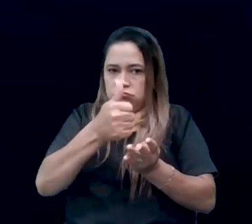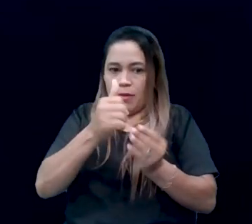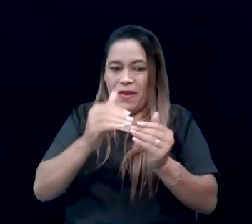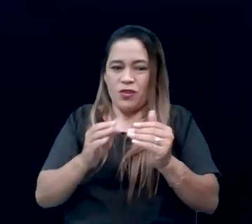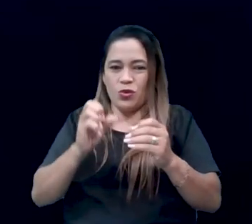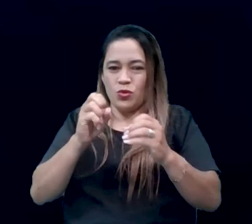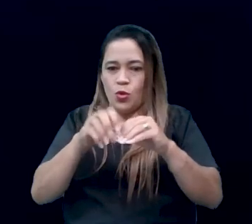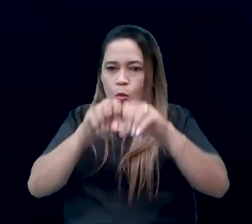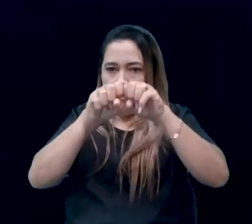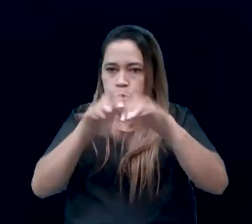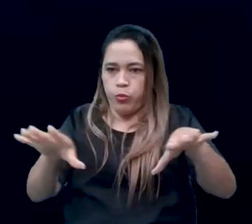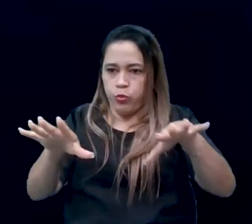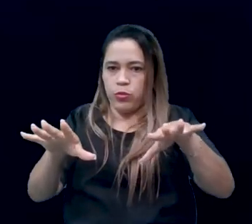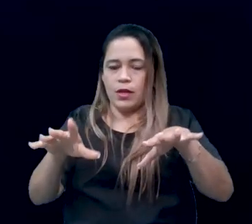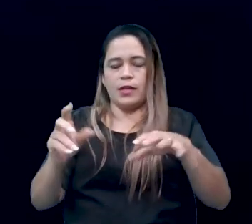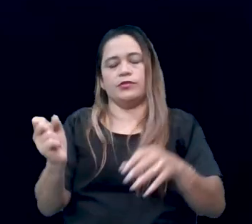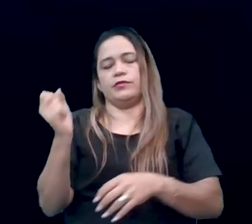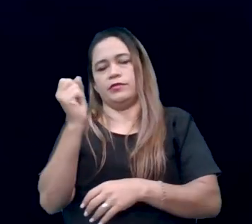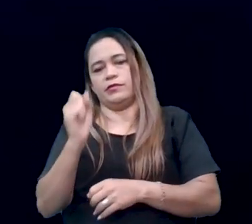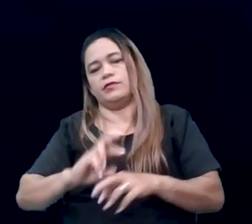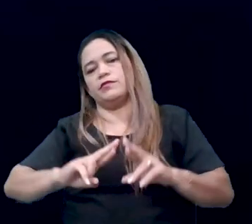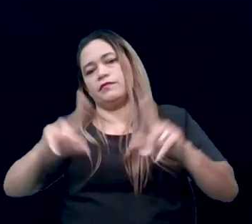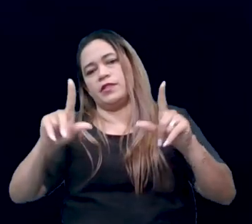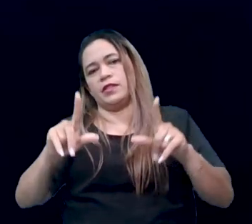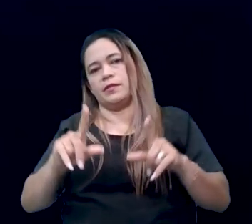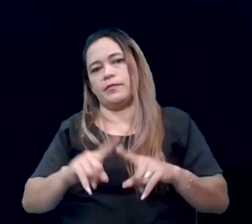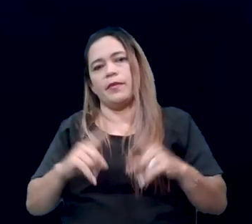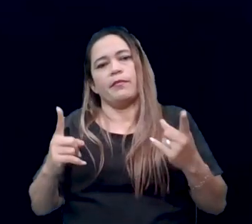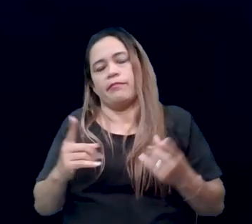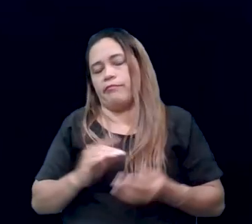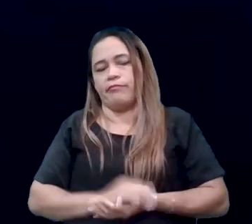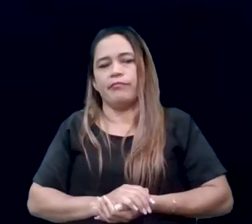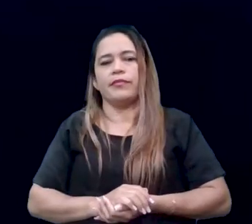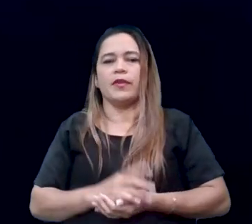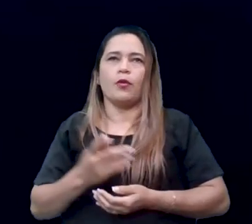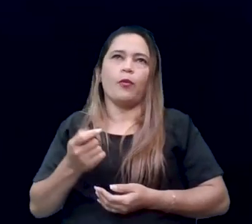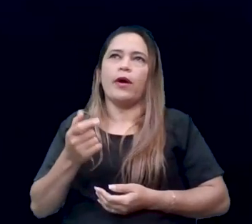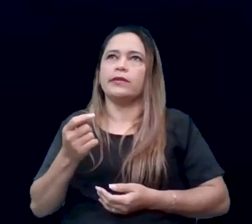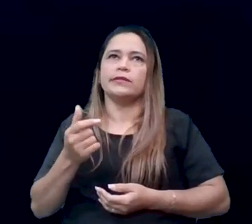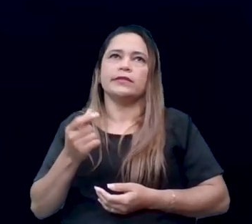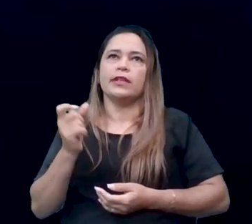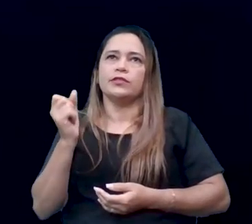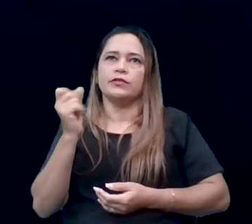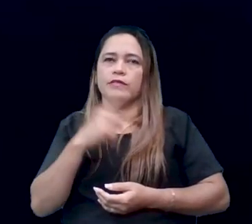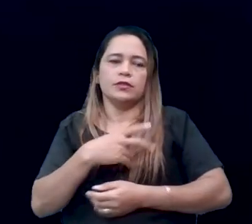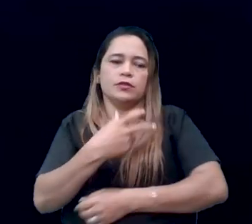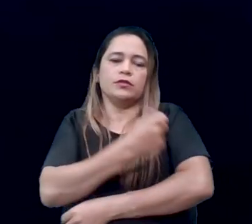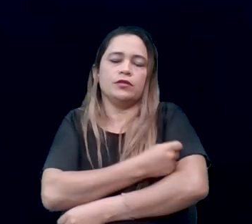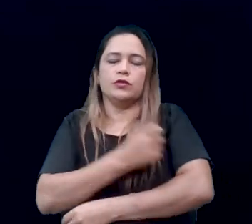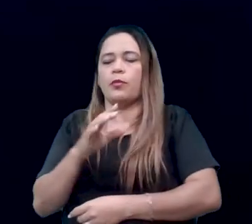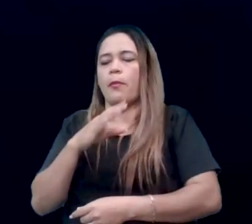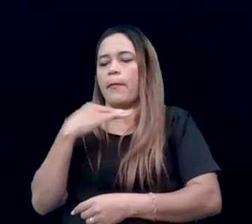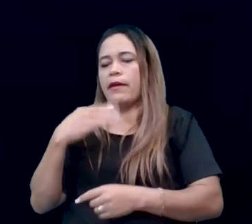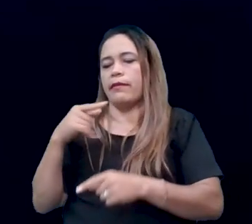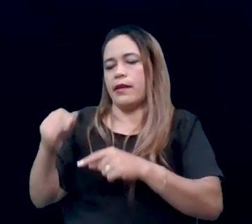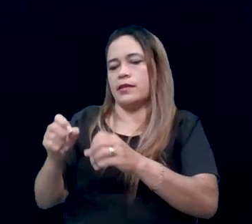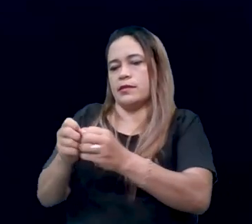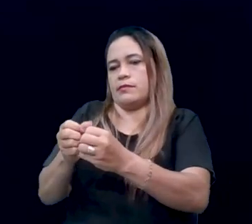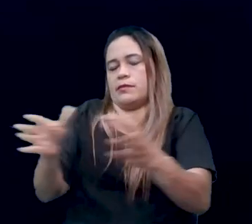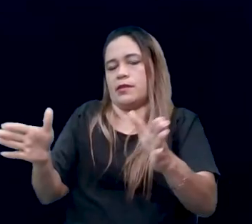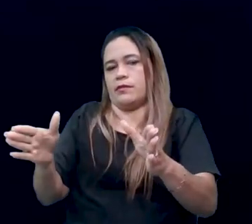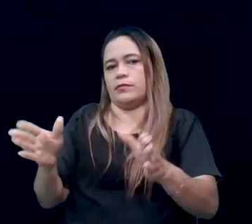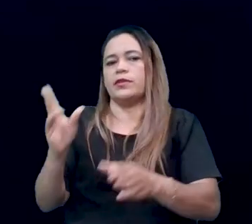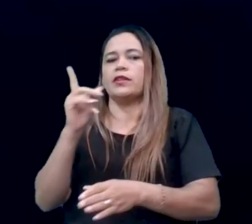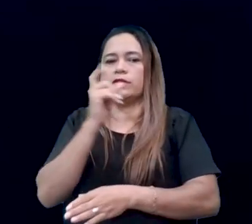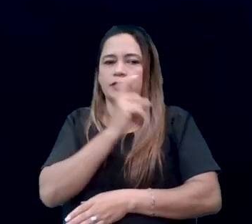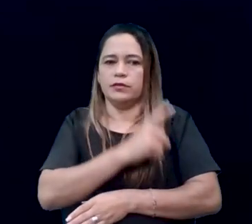vacina é eficiente para o vírus que entra, mas ela já não tem eficiência nenhuma ou quase nenhuma para os vírus que estão saindo. Essa é a dificuldade que a